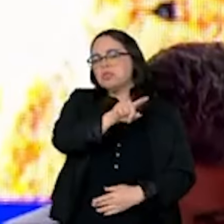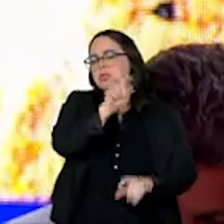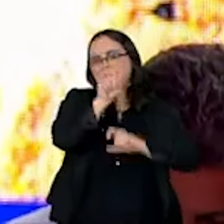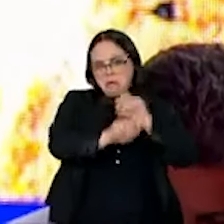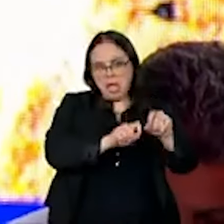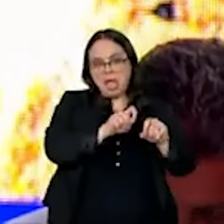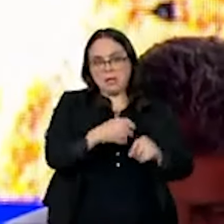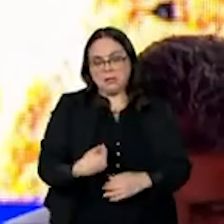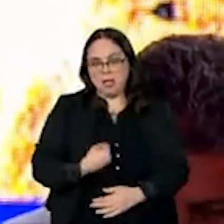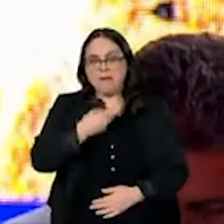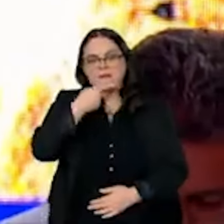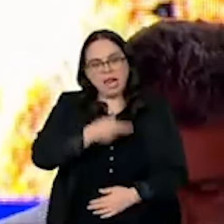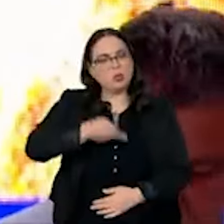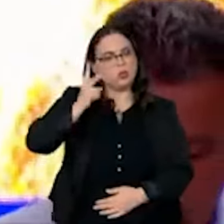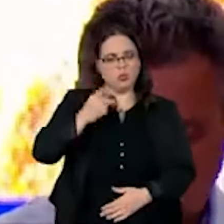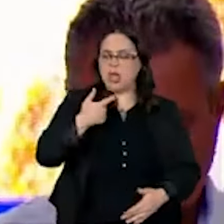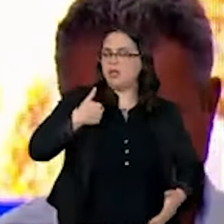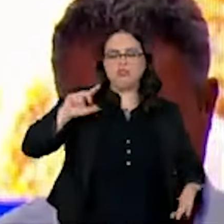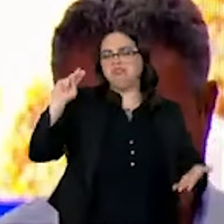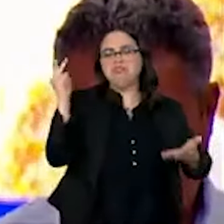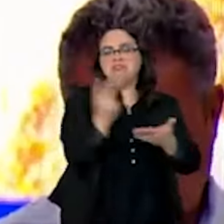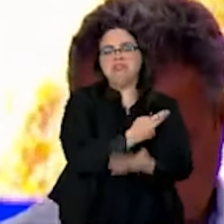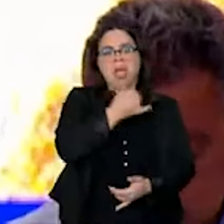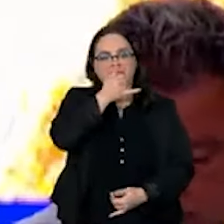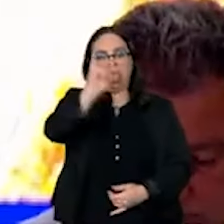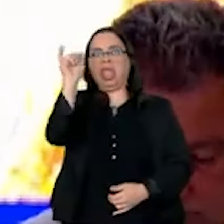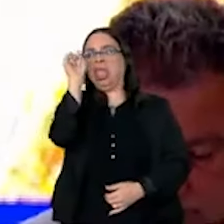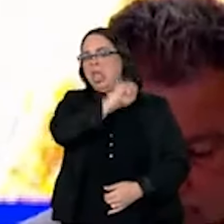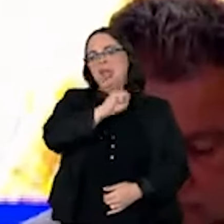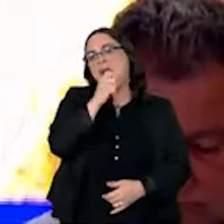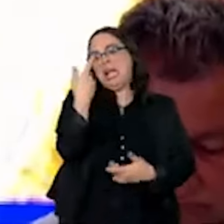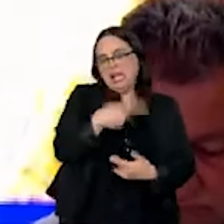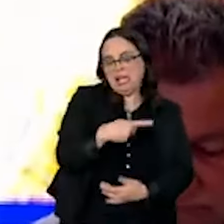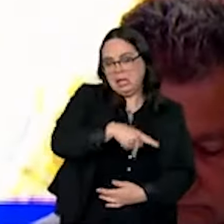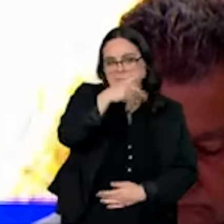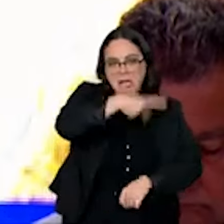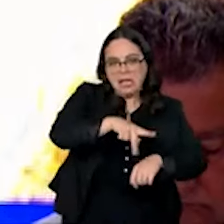que eu falo sem medo de errar em lugar nenhum desse país.